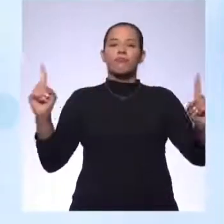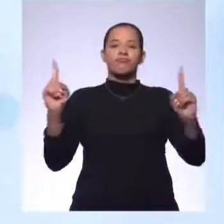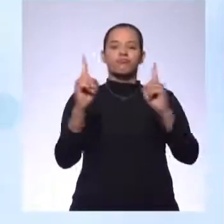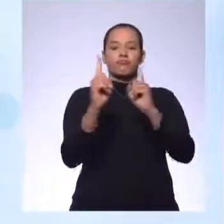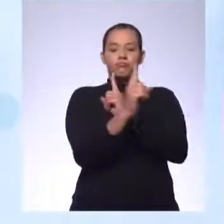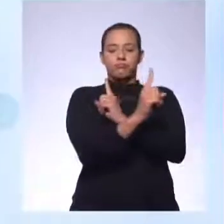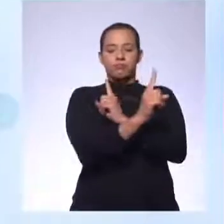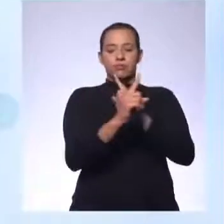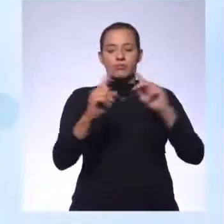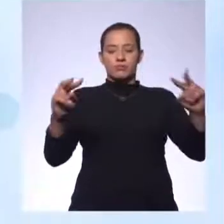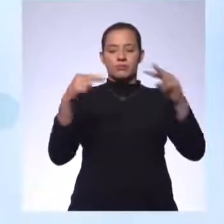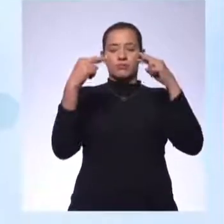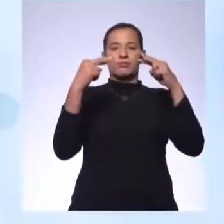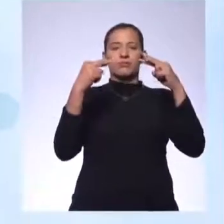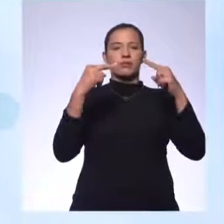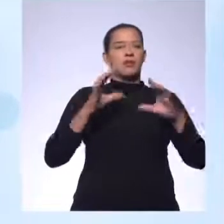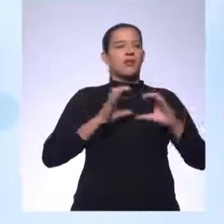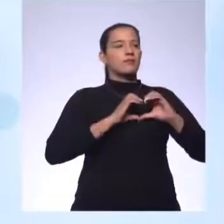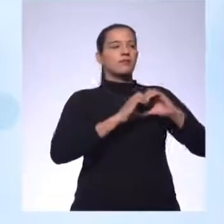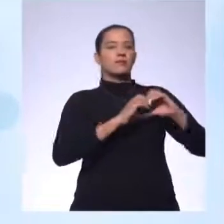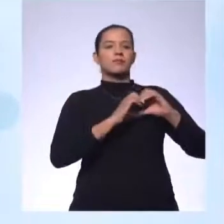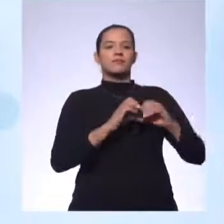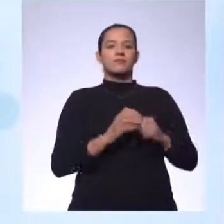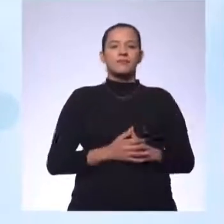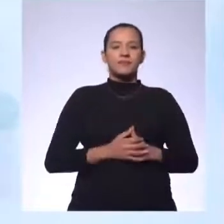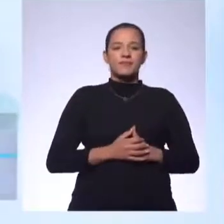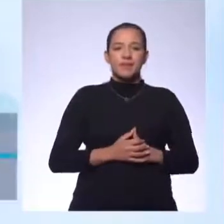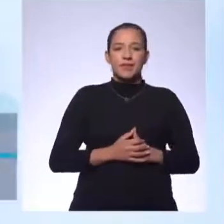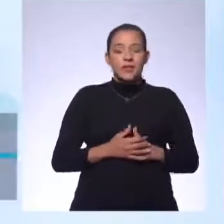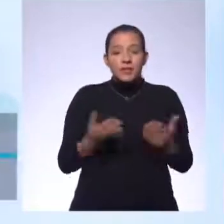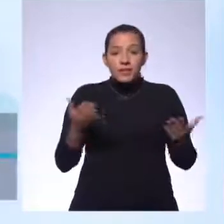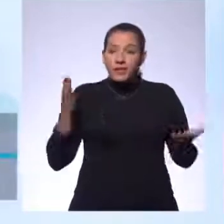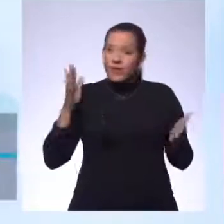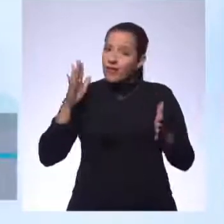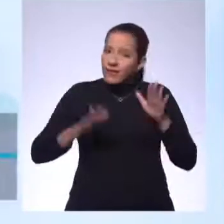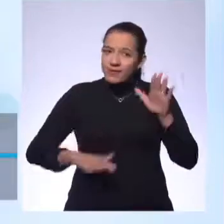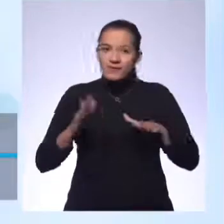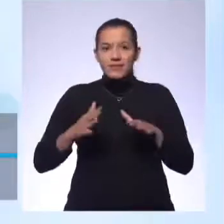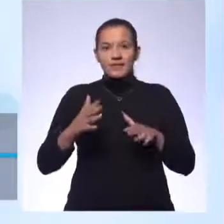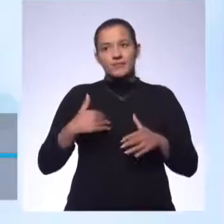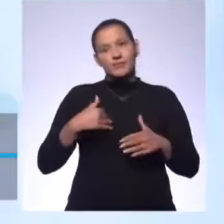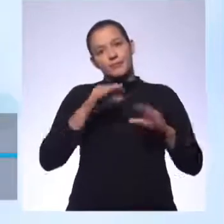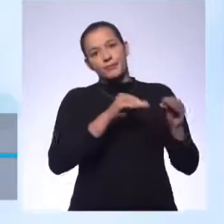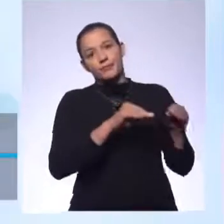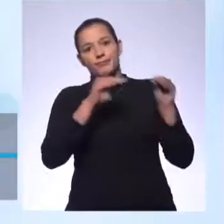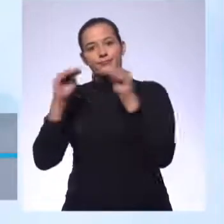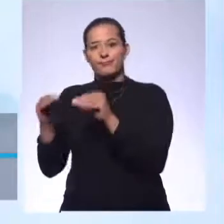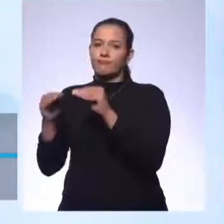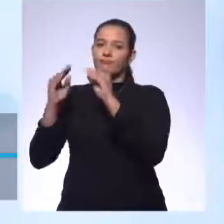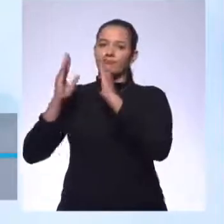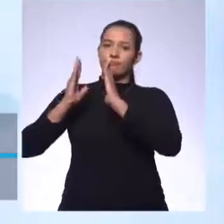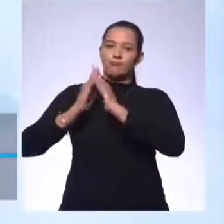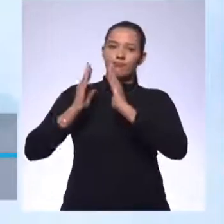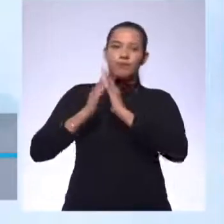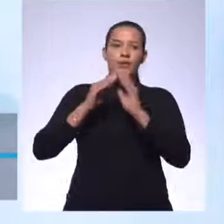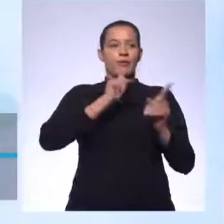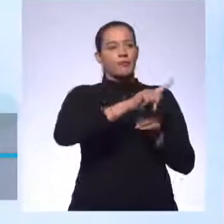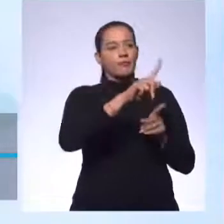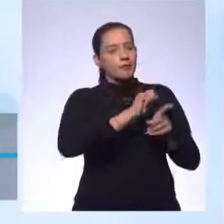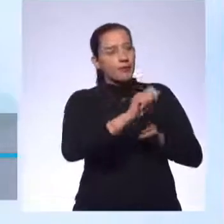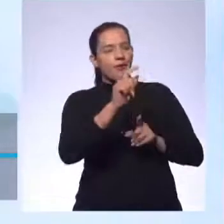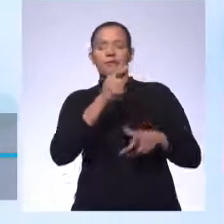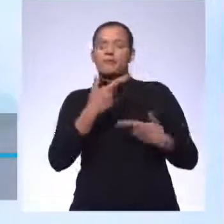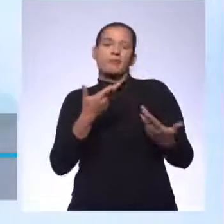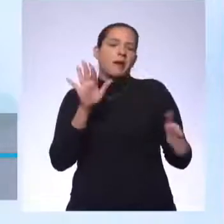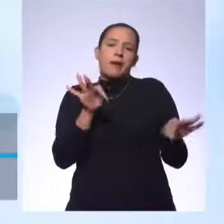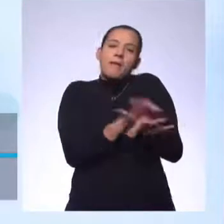e se apaixonam. E é isso. Pensou, olha só, às vezes você muda de casa, você, sei lá, o aluguel venceu, alguma coisa